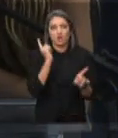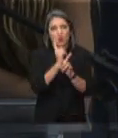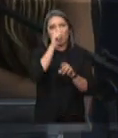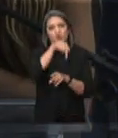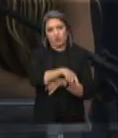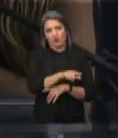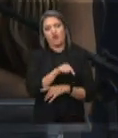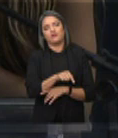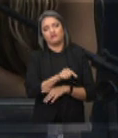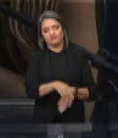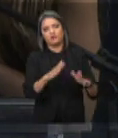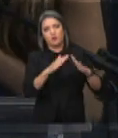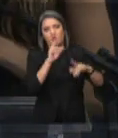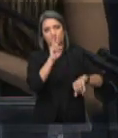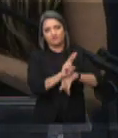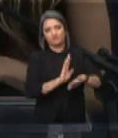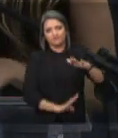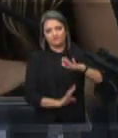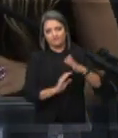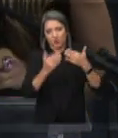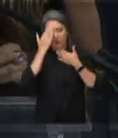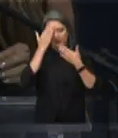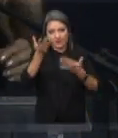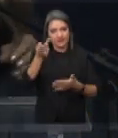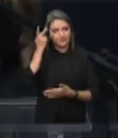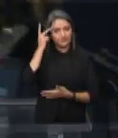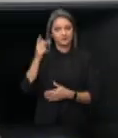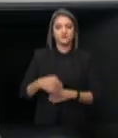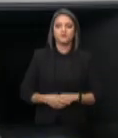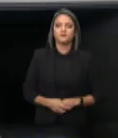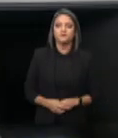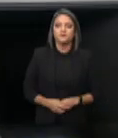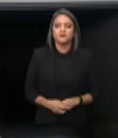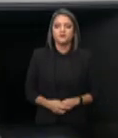dos espaços de acolhimento da cidade de São Paulo Muito obrigado Ministro